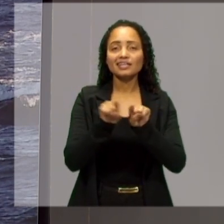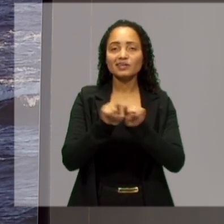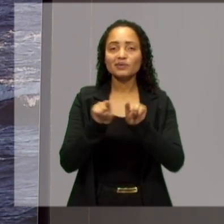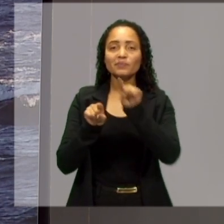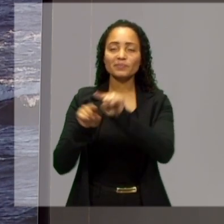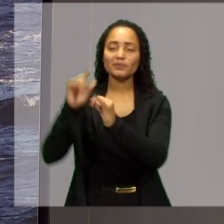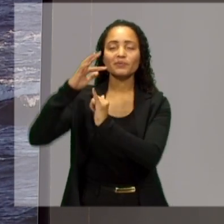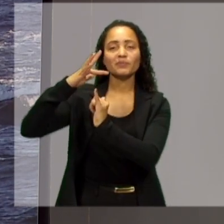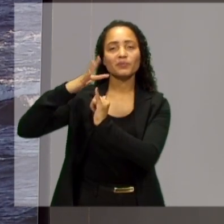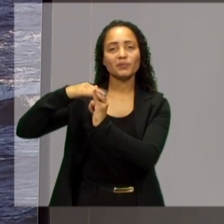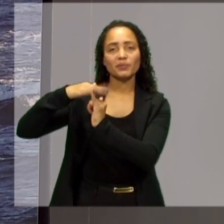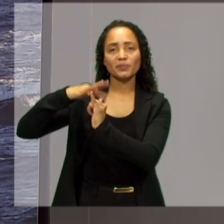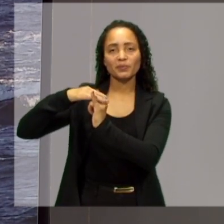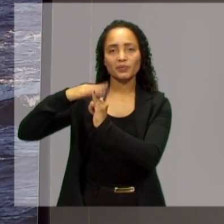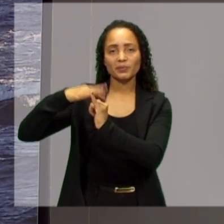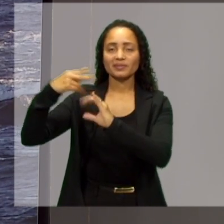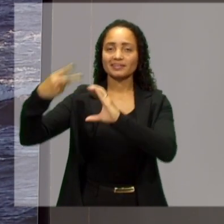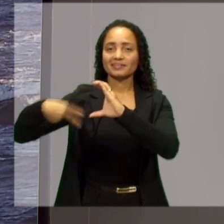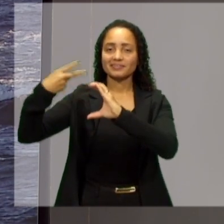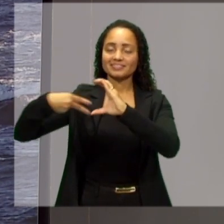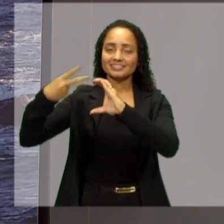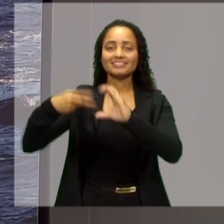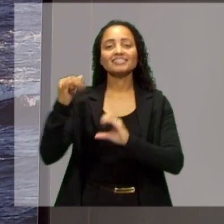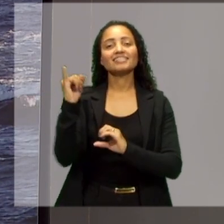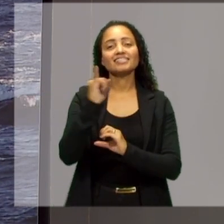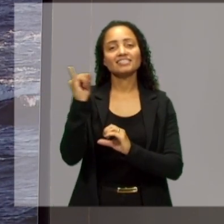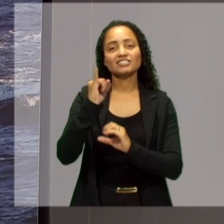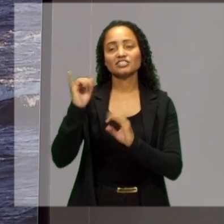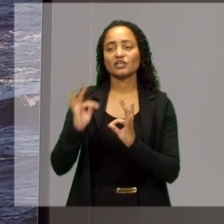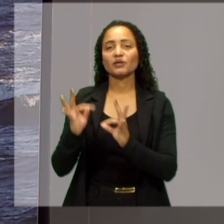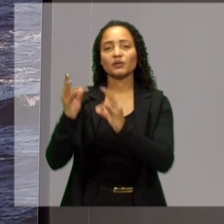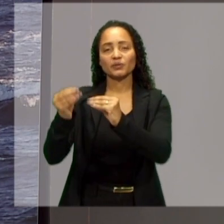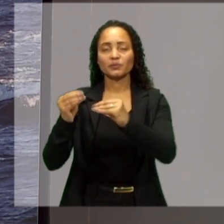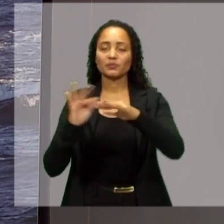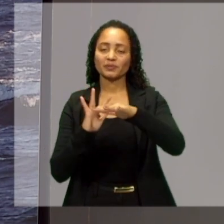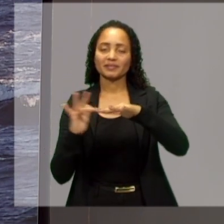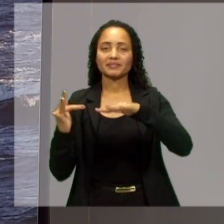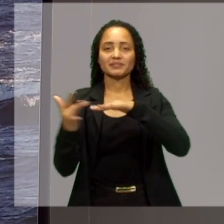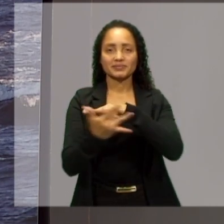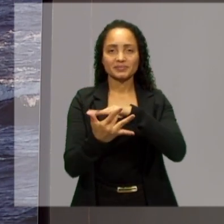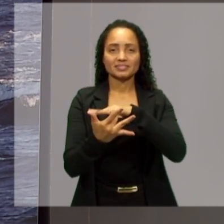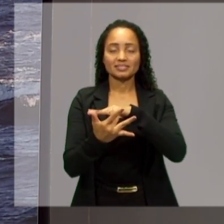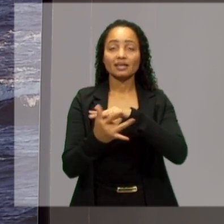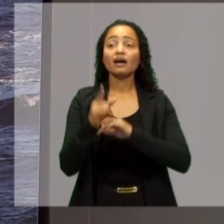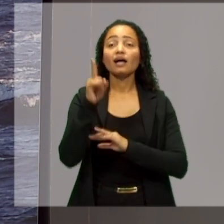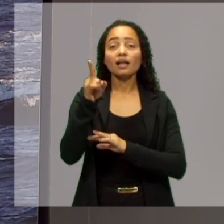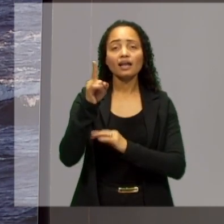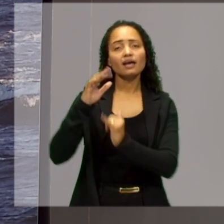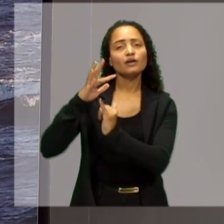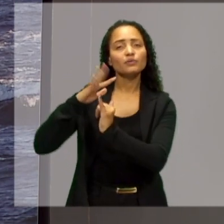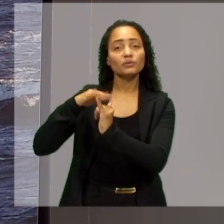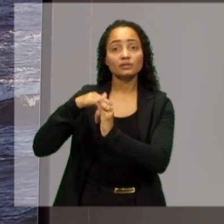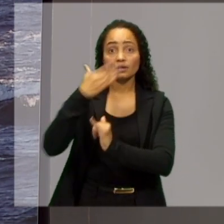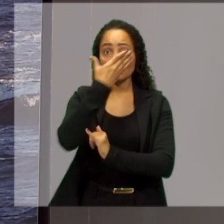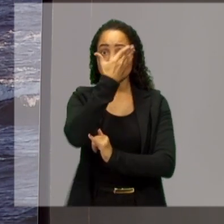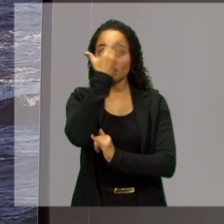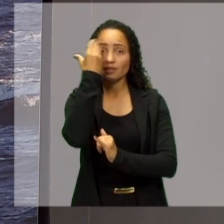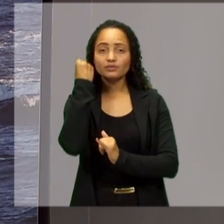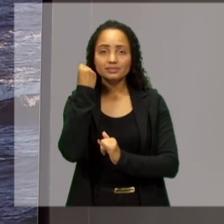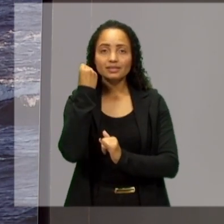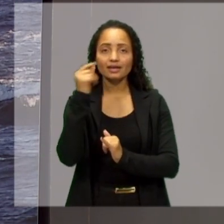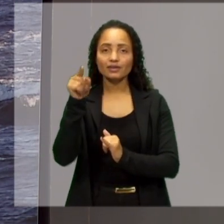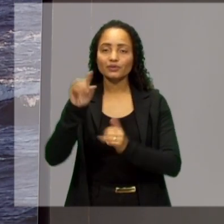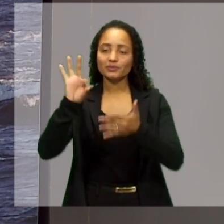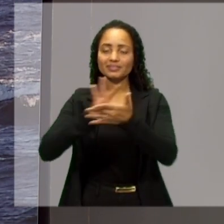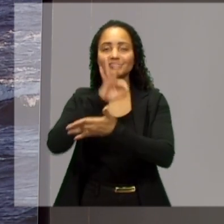do YouTube da Câmara de Vereadores de Itajaí, em todas as nossas redes sociais. Lá no nosso canal no YouTube, não se esqueça, tá? Se